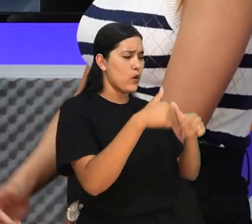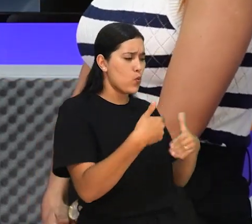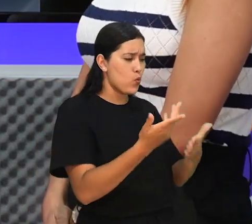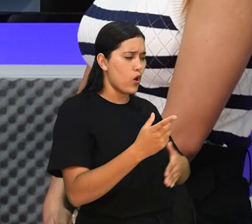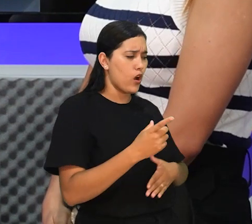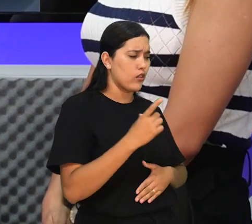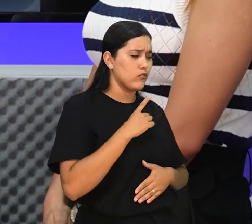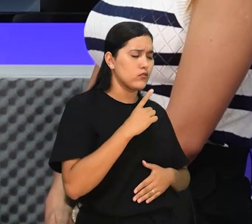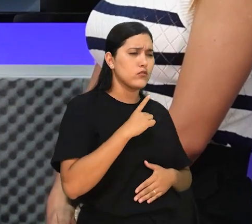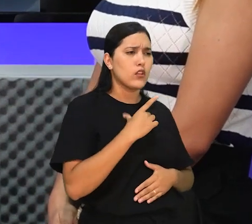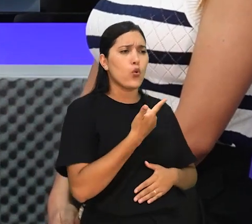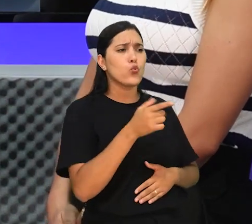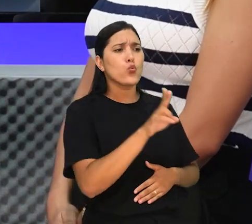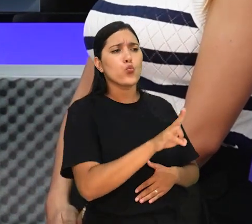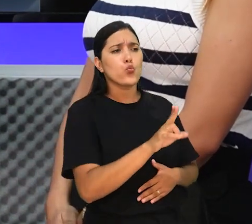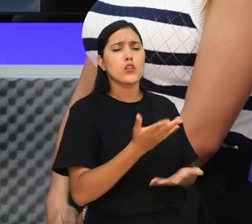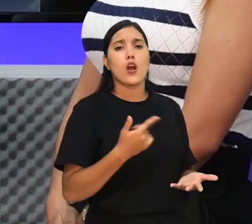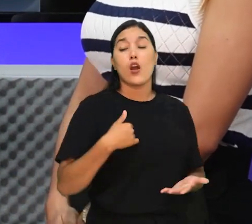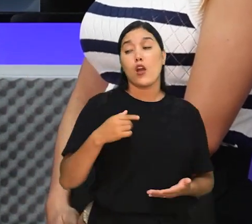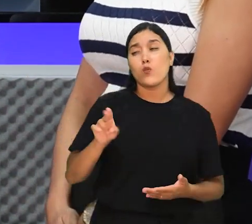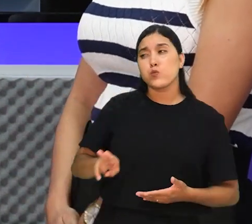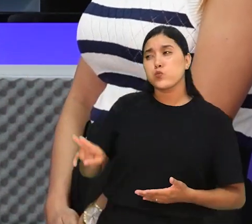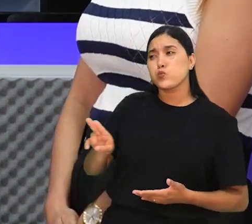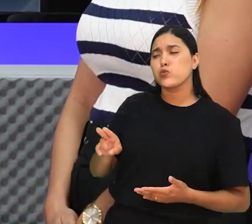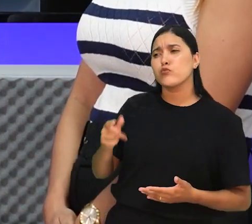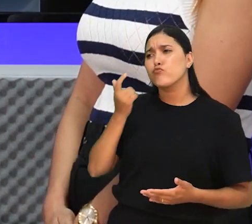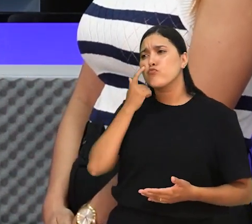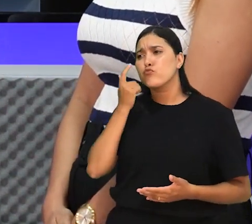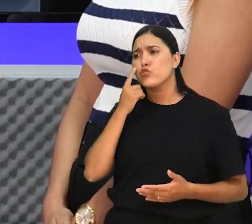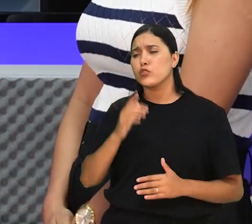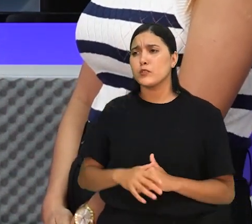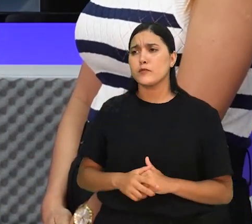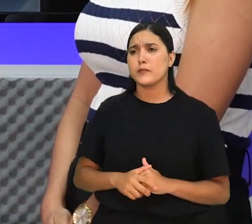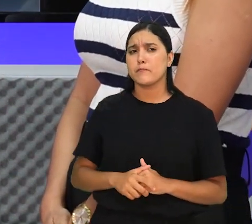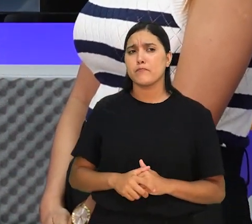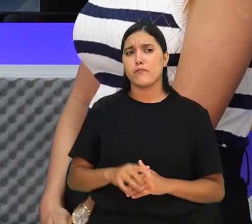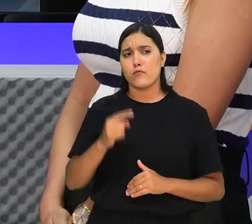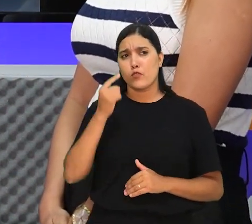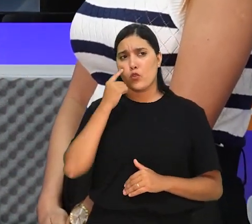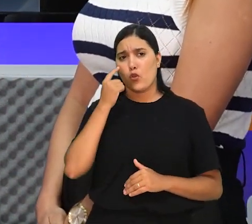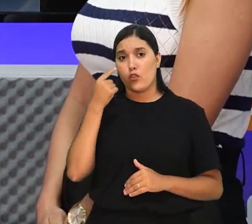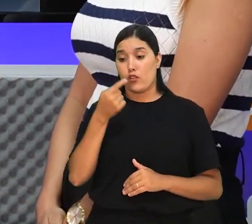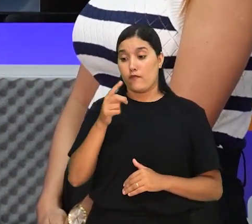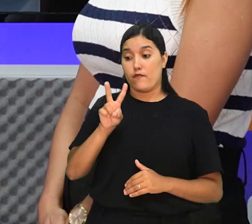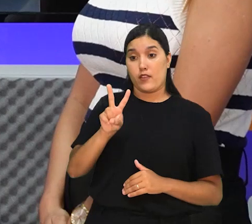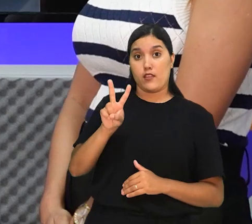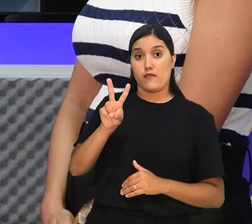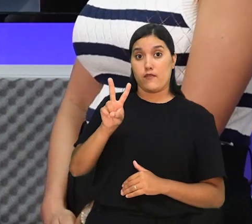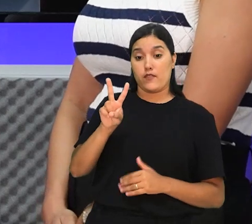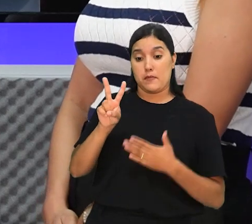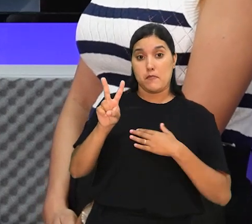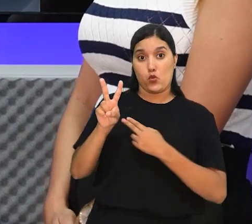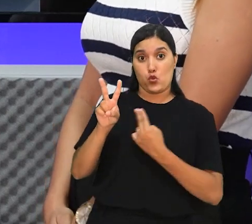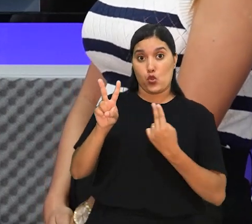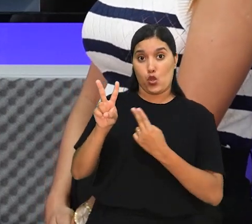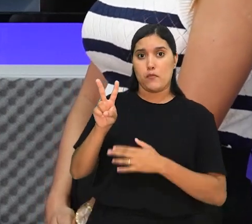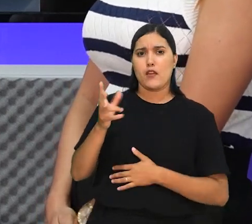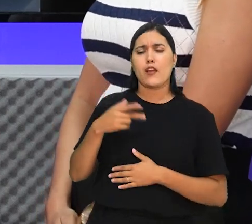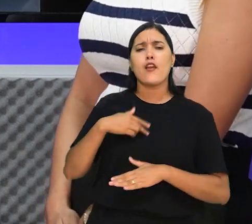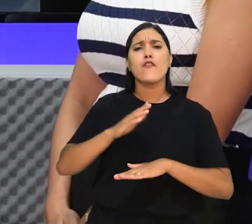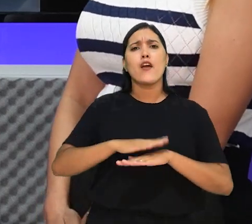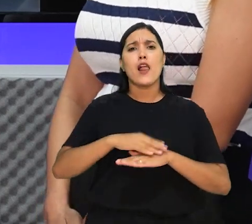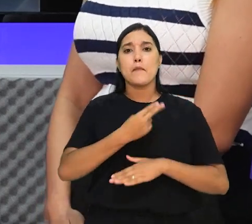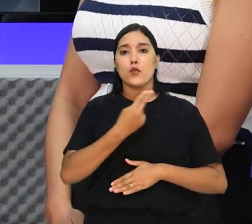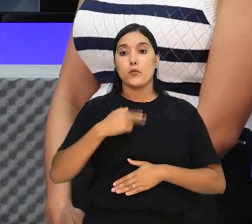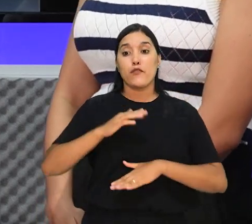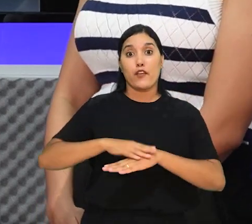das outras imagens também que a gente usa bastante aqui. Deixa eu ver. Aqui, configuração de mão em V, que é do meu nome, às vezes quando ele quer